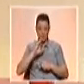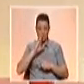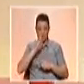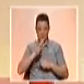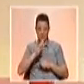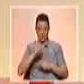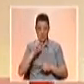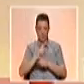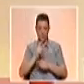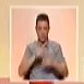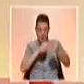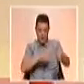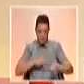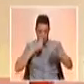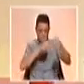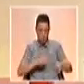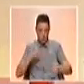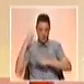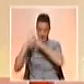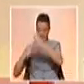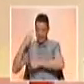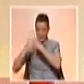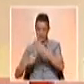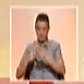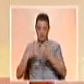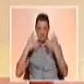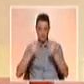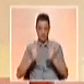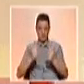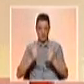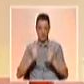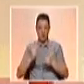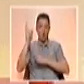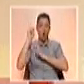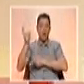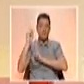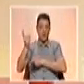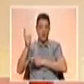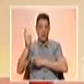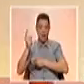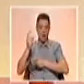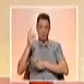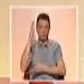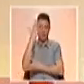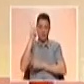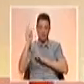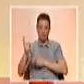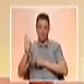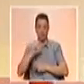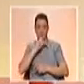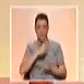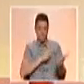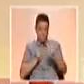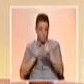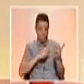atualmente, mesmo as culturas tradicionalmente de sequeiro, um dos casos é a oliveira, mesmo essas são irrigadas.